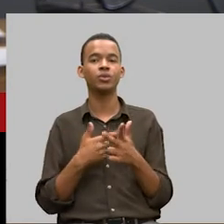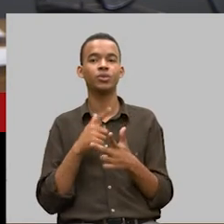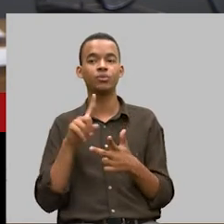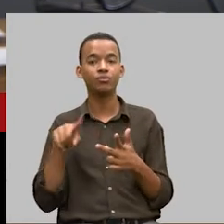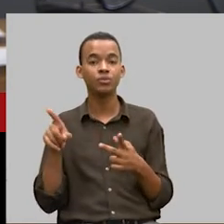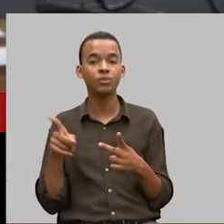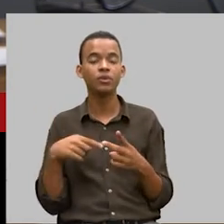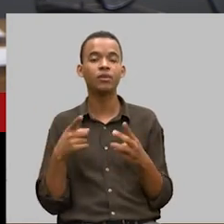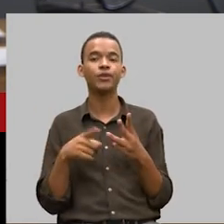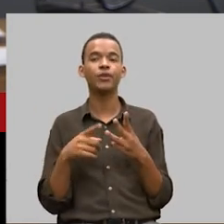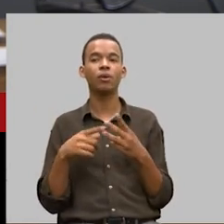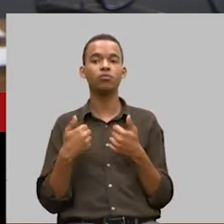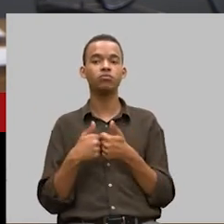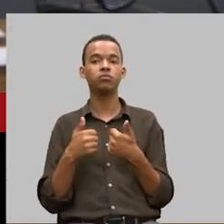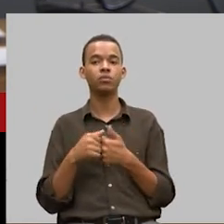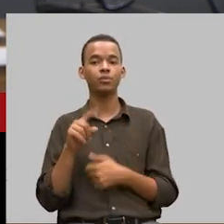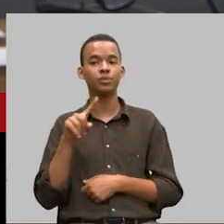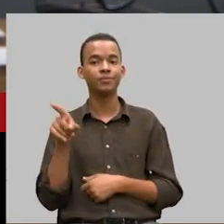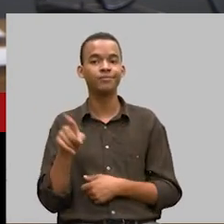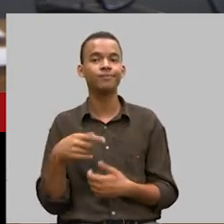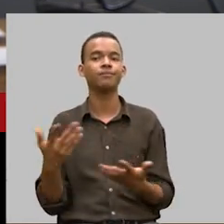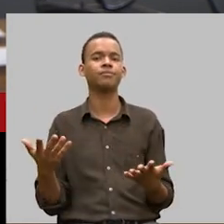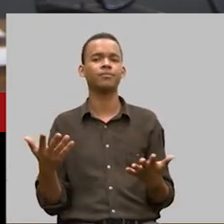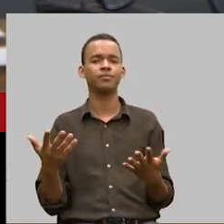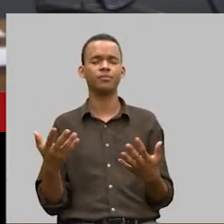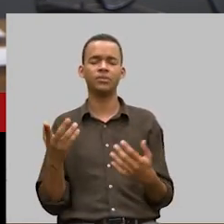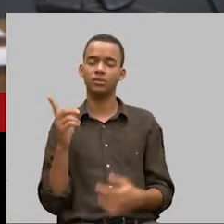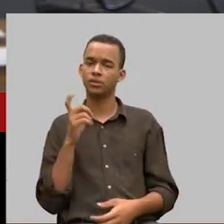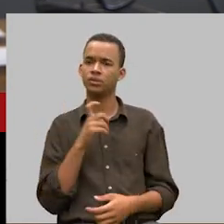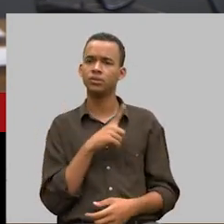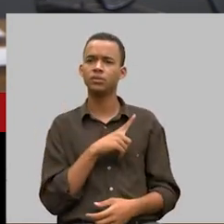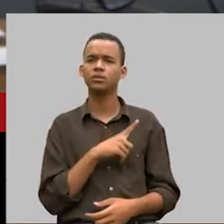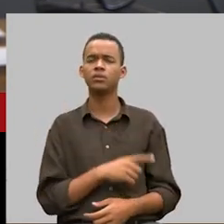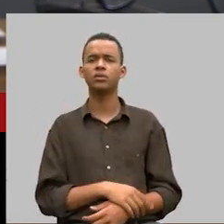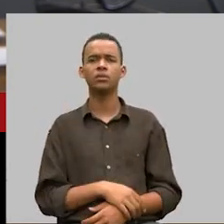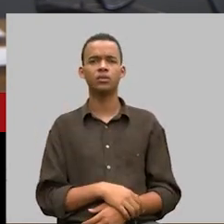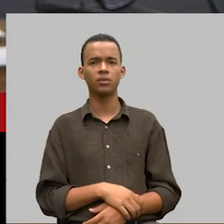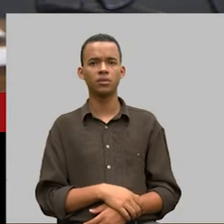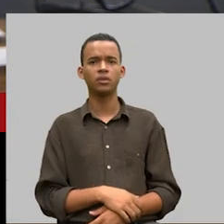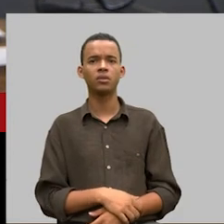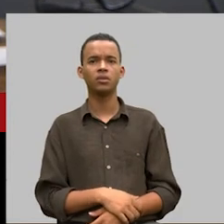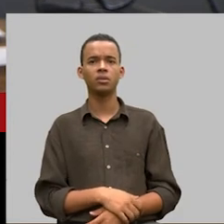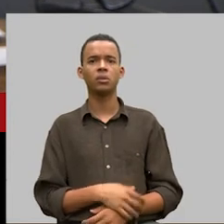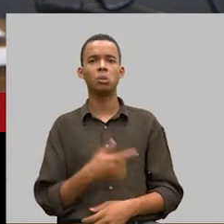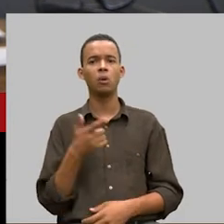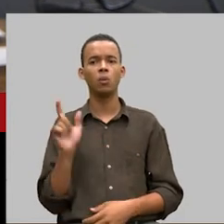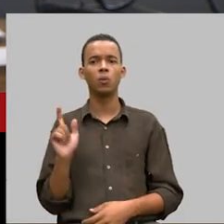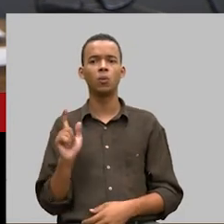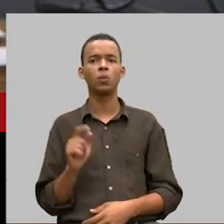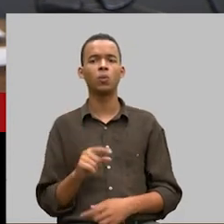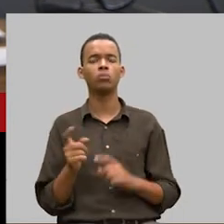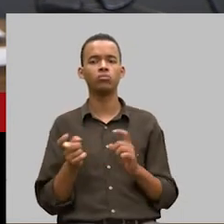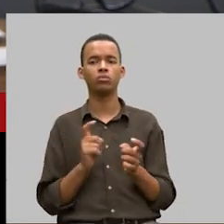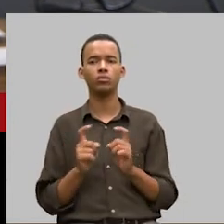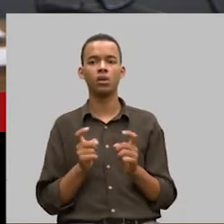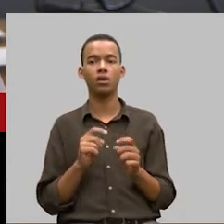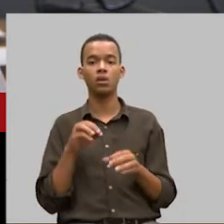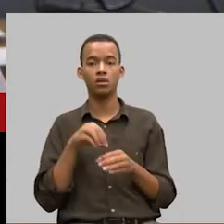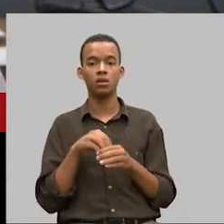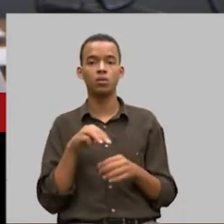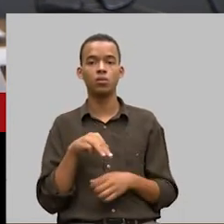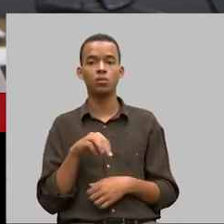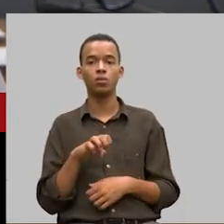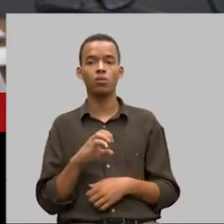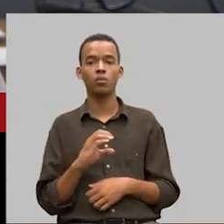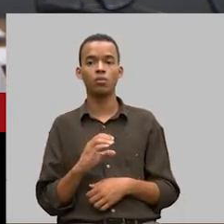transporte para chegar na escola tá difícil né Eh tem uma outra discussão que é feito no mec embora a